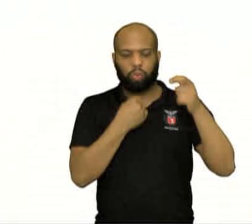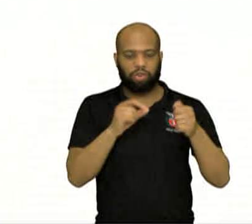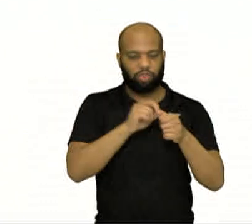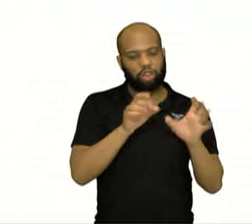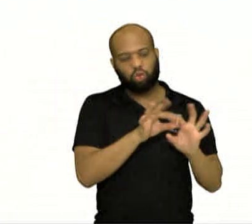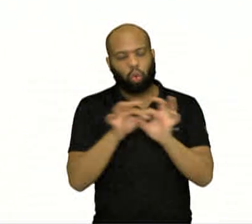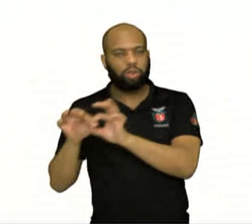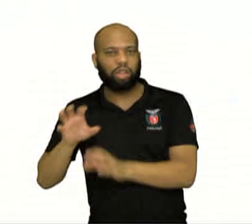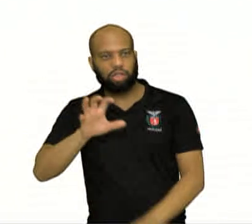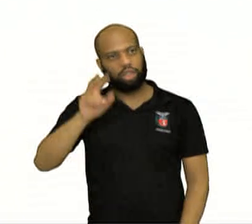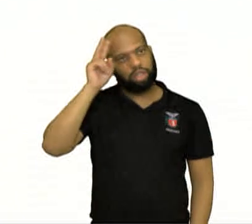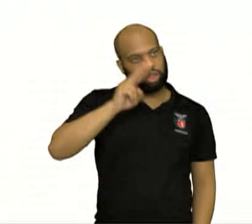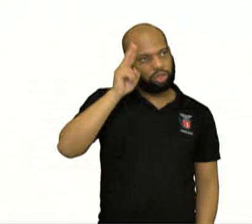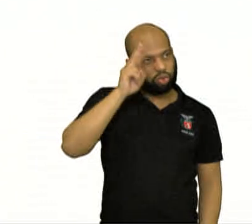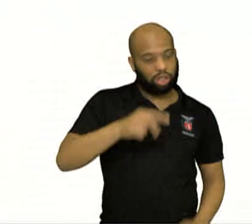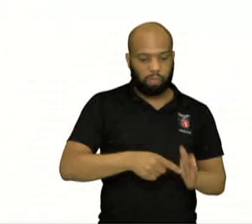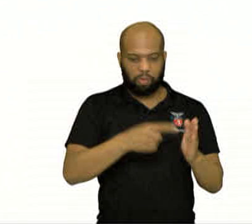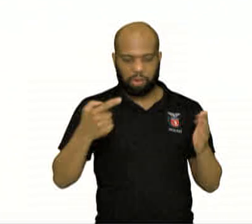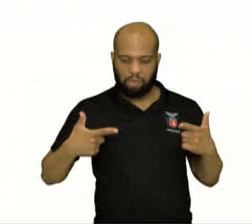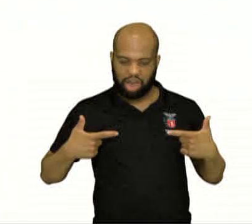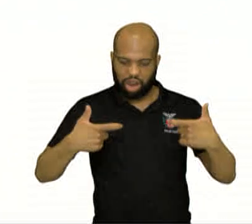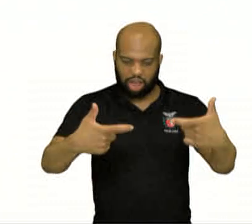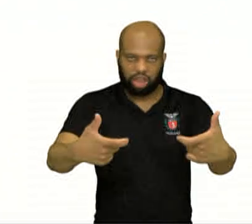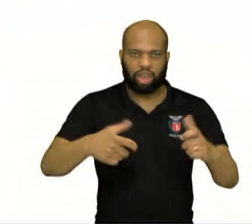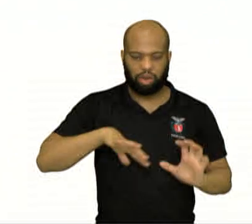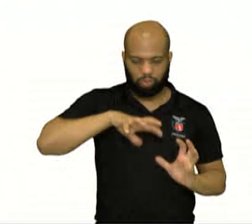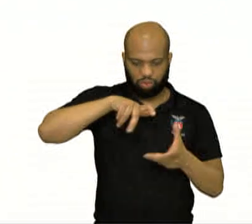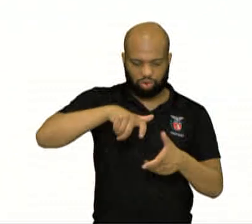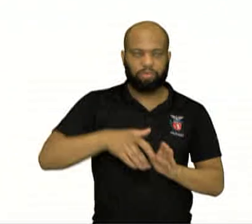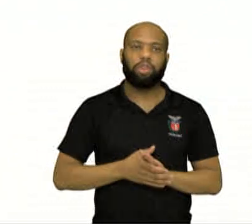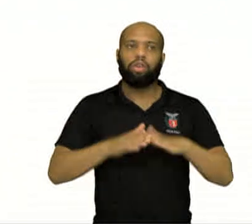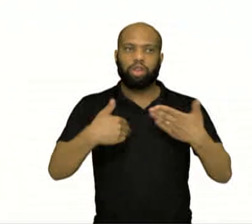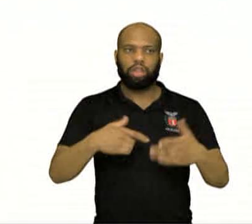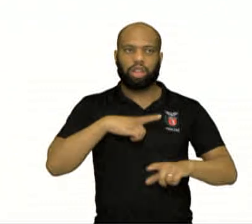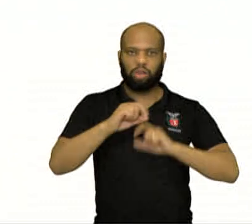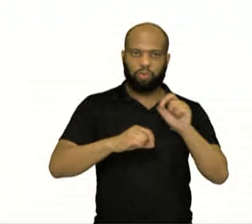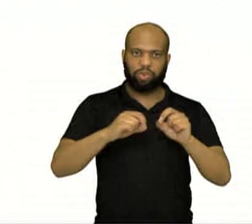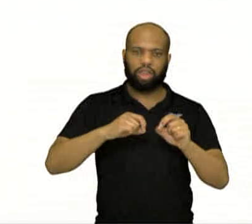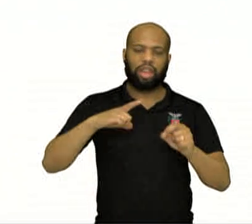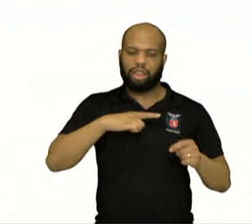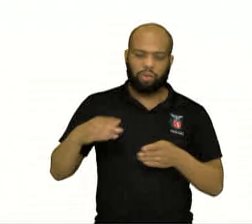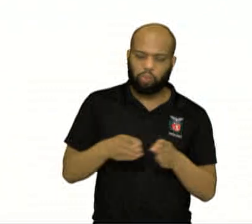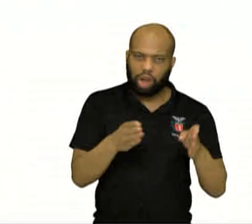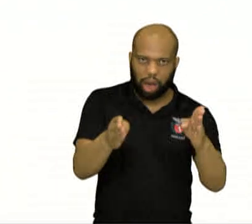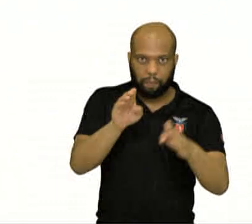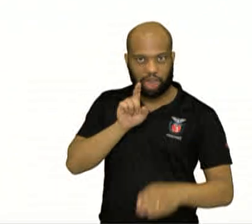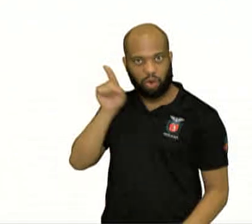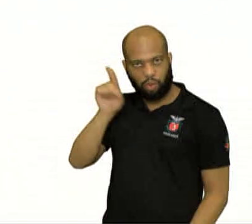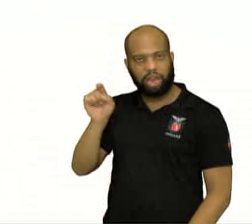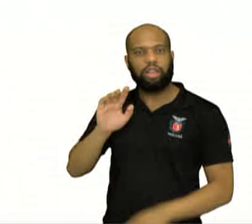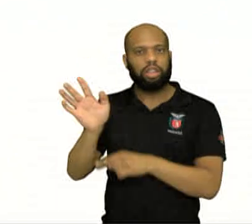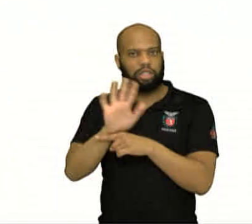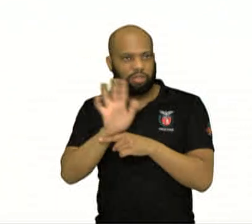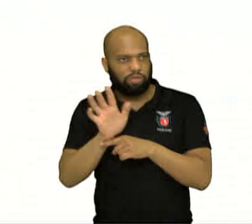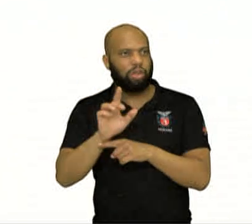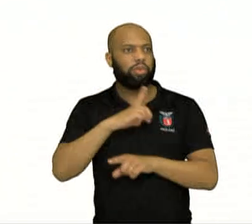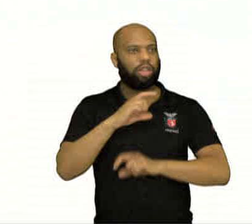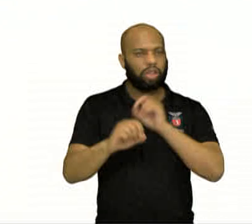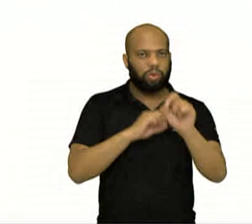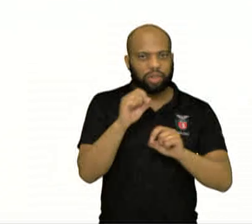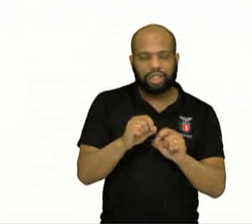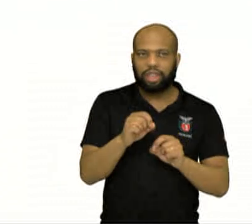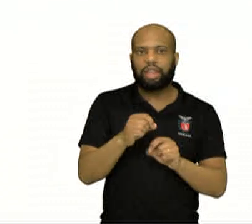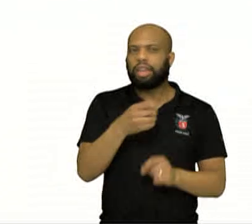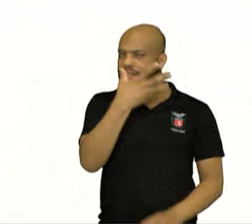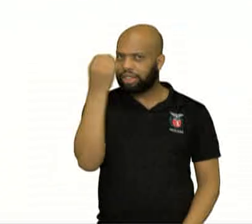contexto da trama para a primeira guerra mundial uma trajetória completamente captada Por jenkins